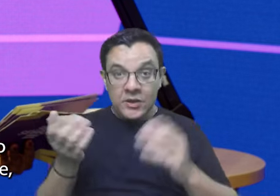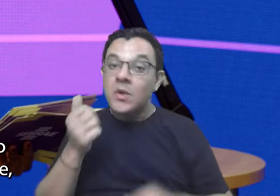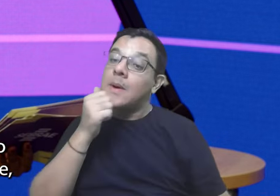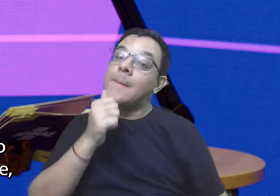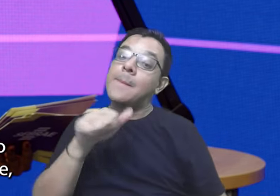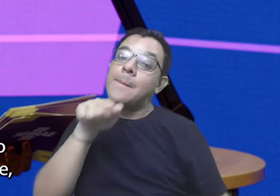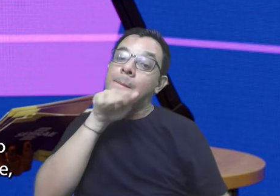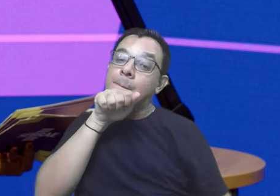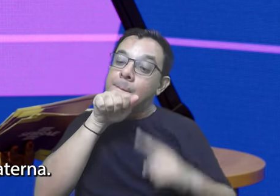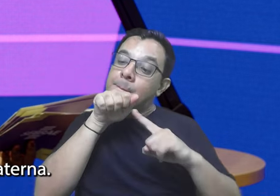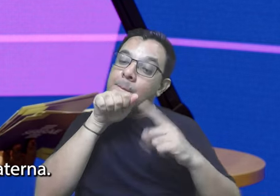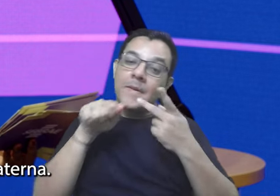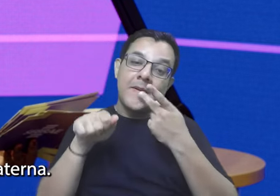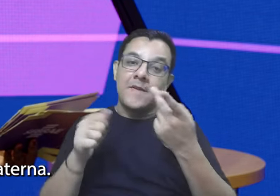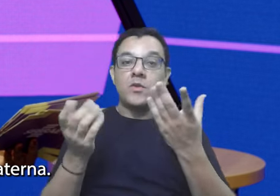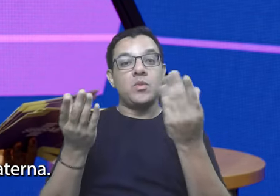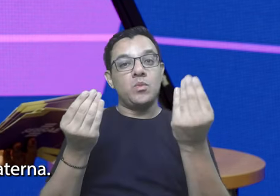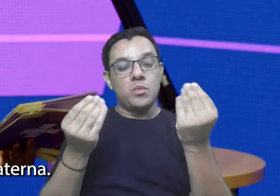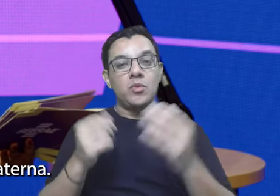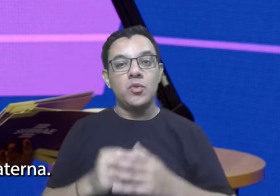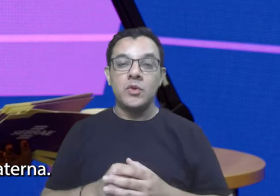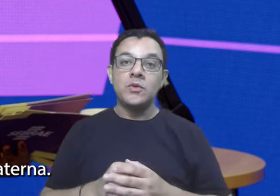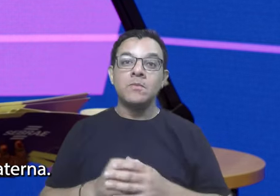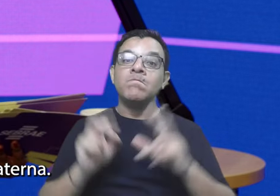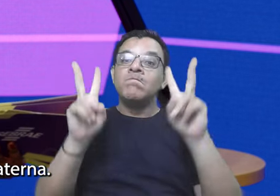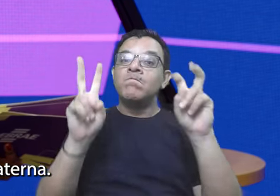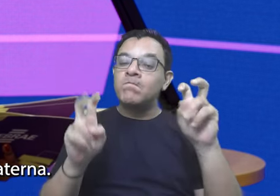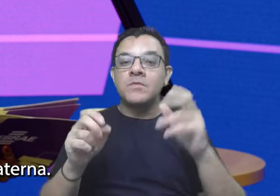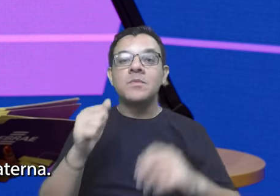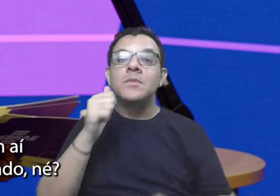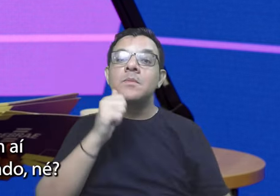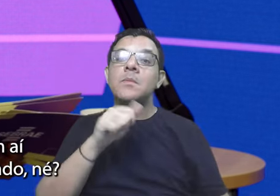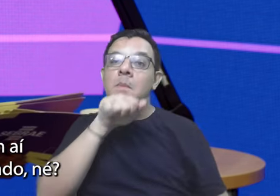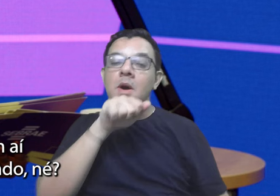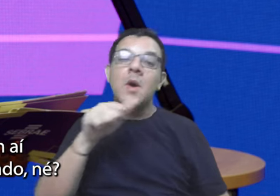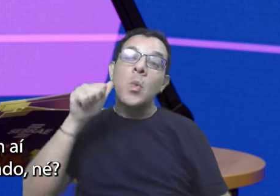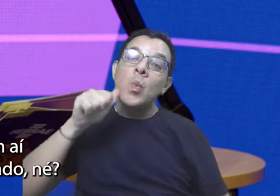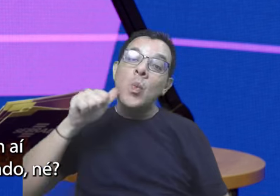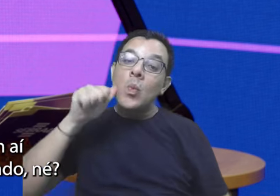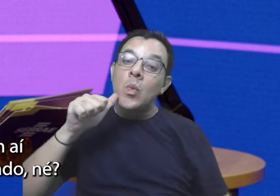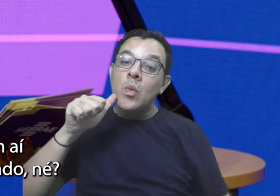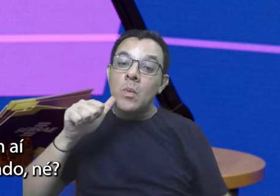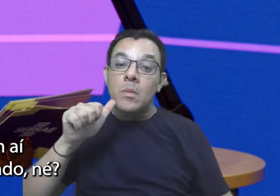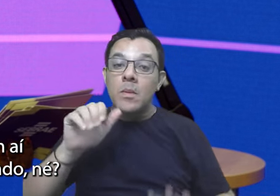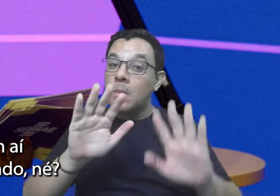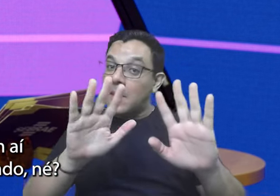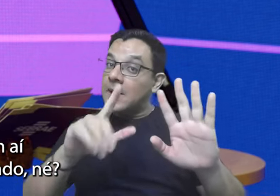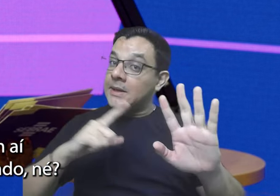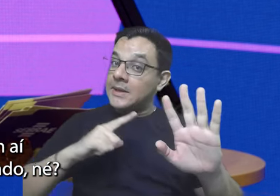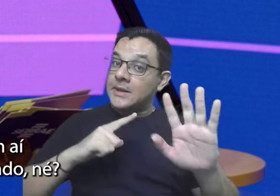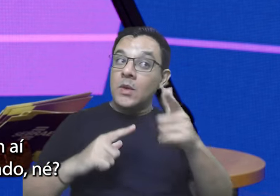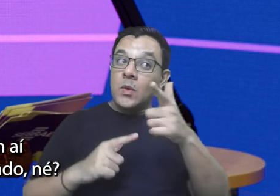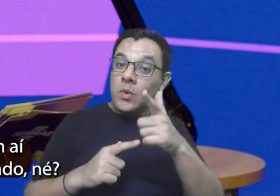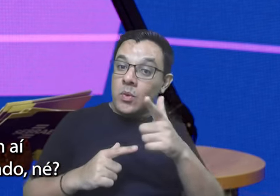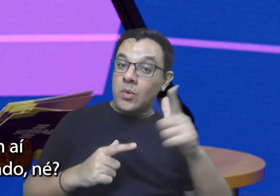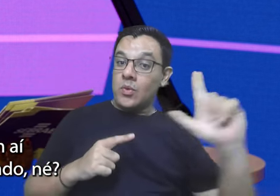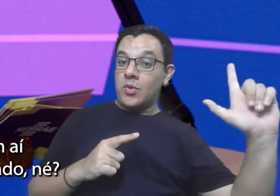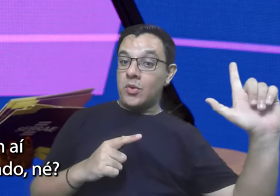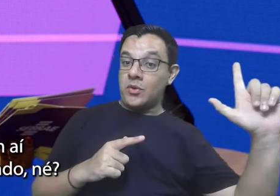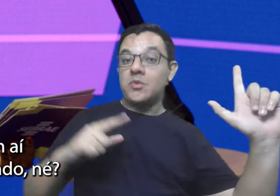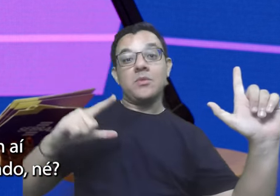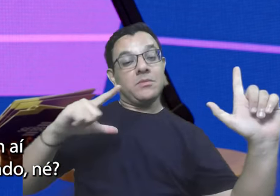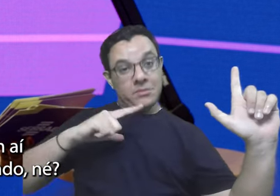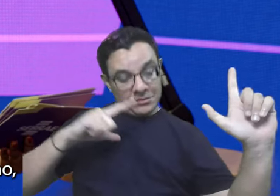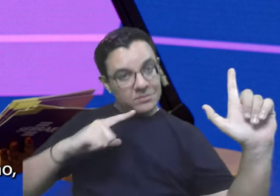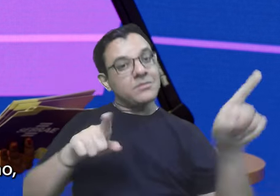da mãe muito da mulher na posição materna Só que também a gente tem aí um um outro público muito